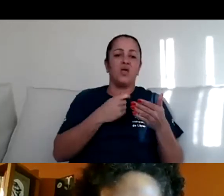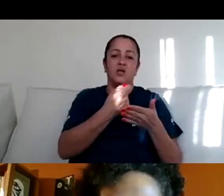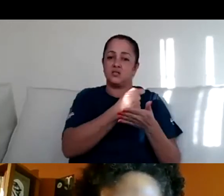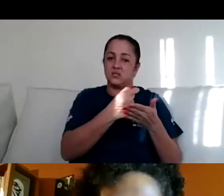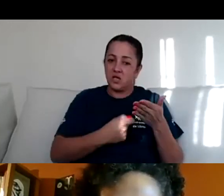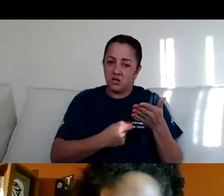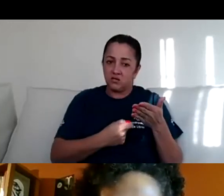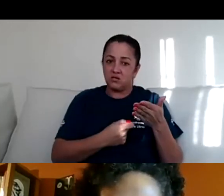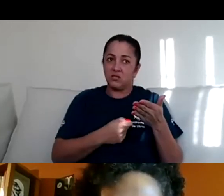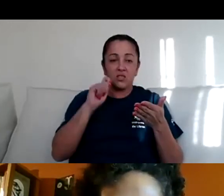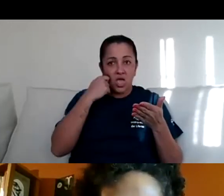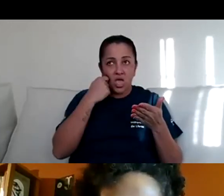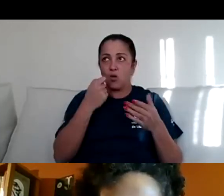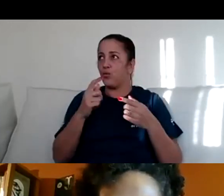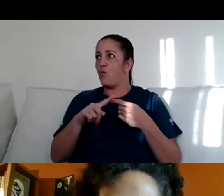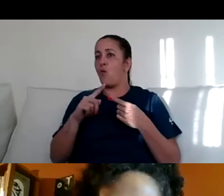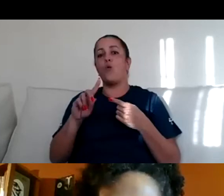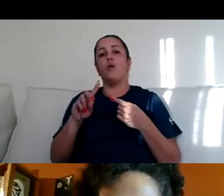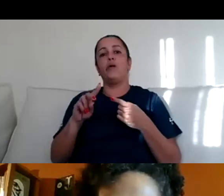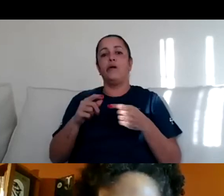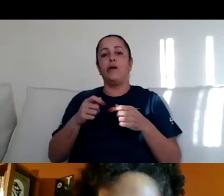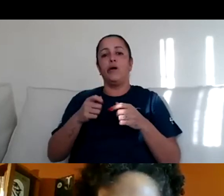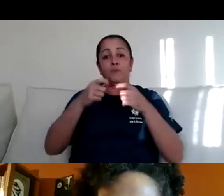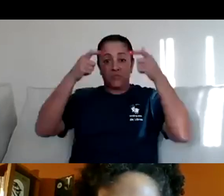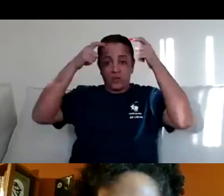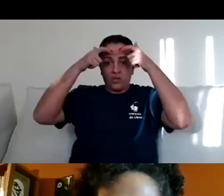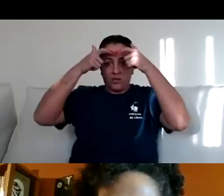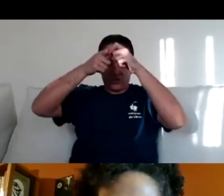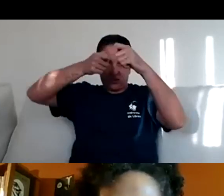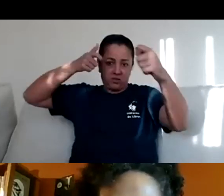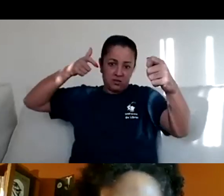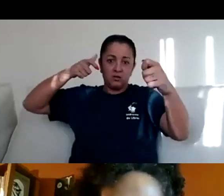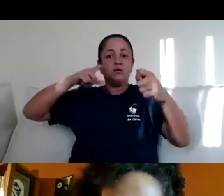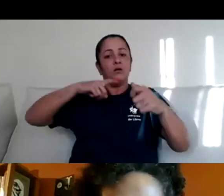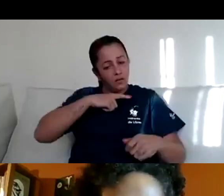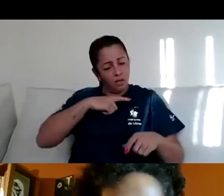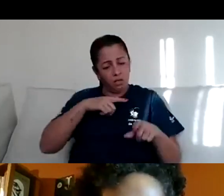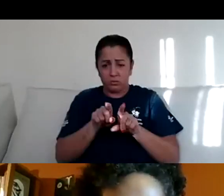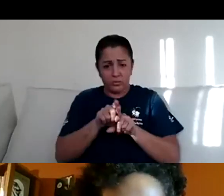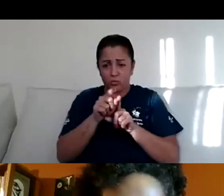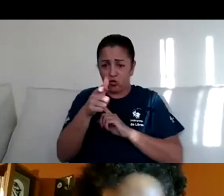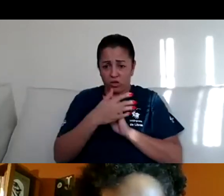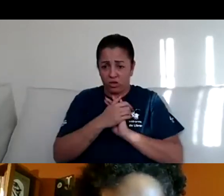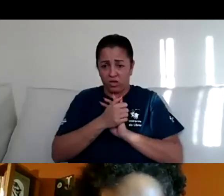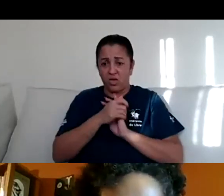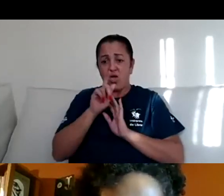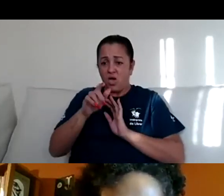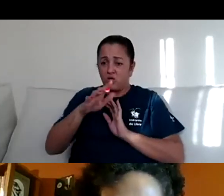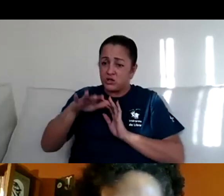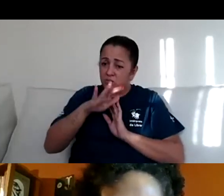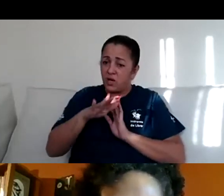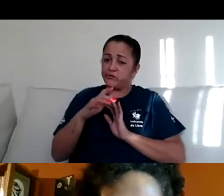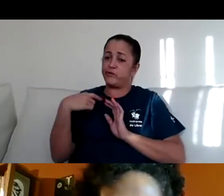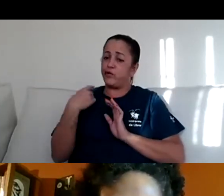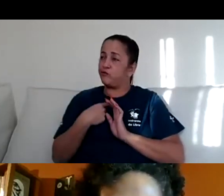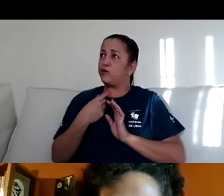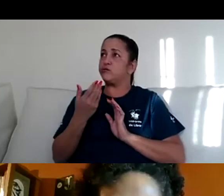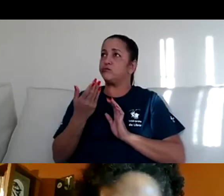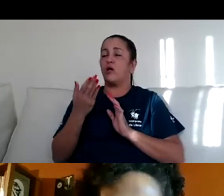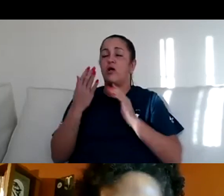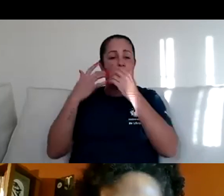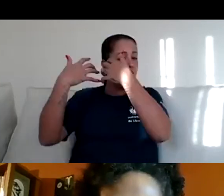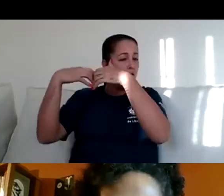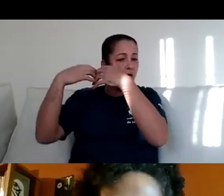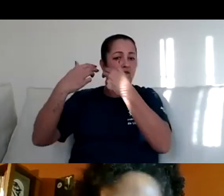autores indígenas. Né? Então, isso é um espaço para a gente refletir. E aí a gente vai tentar... Vamos